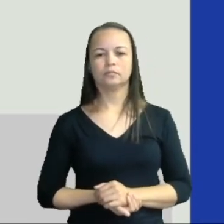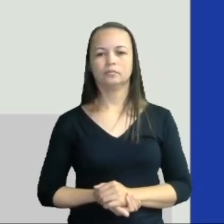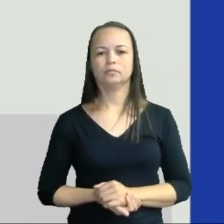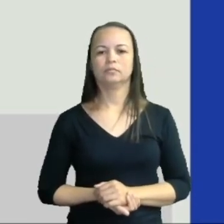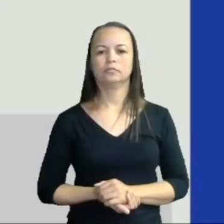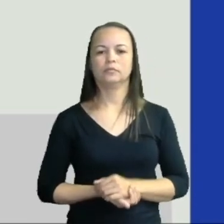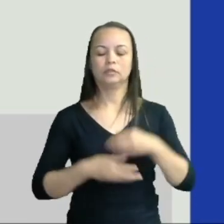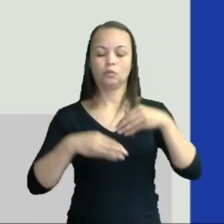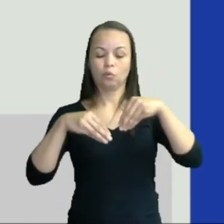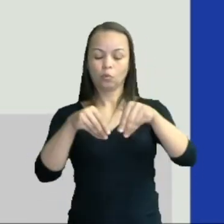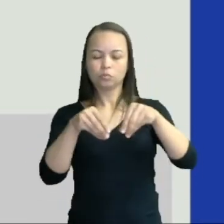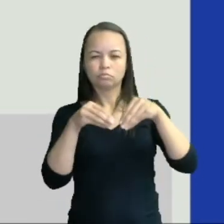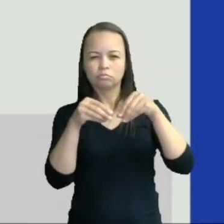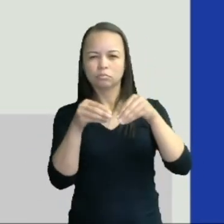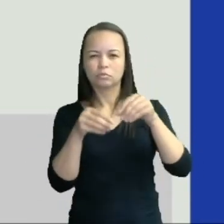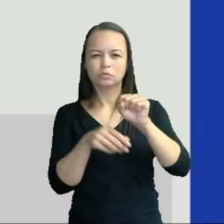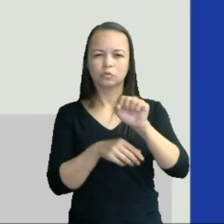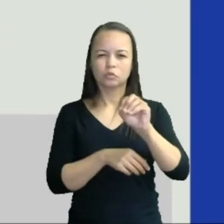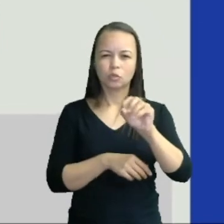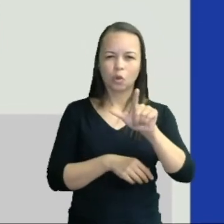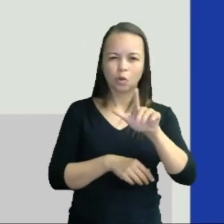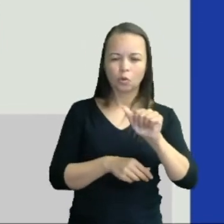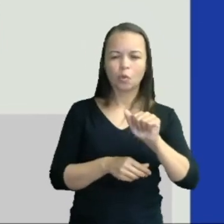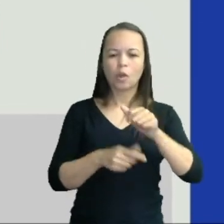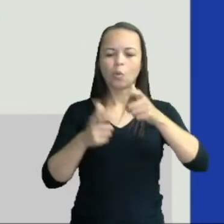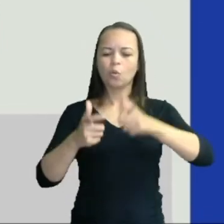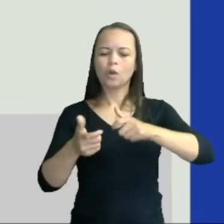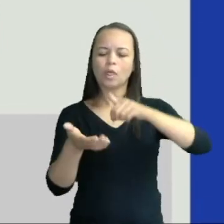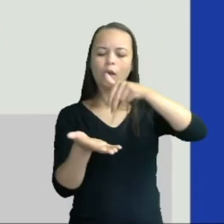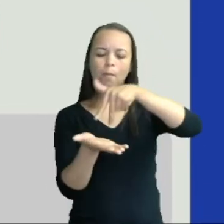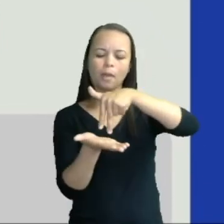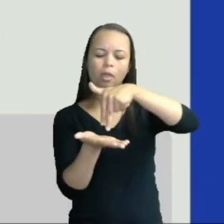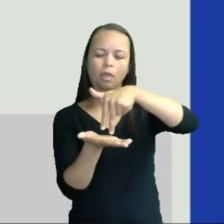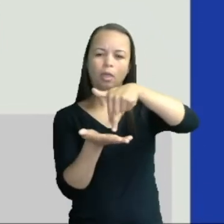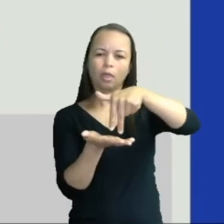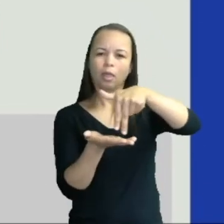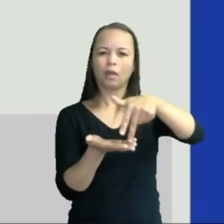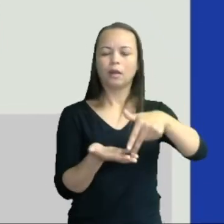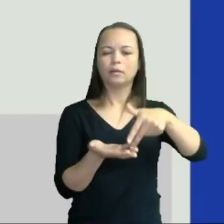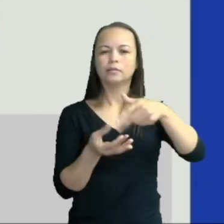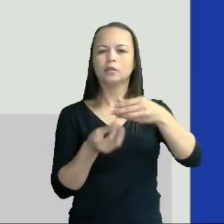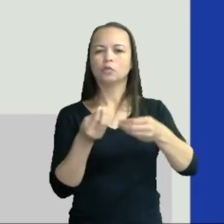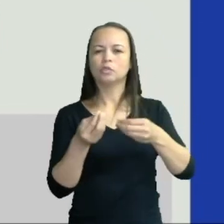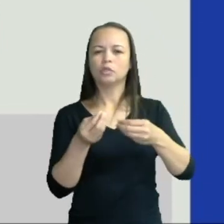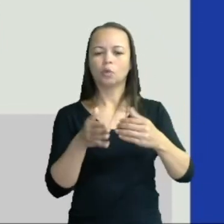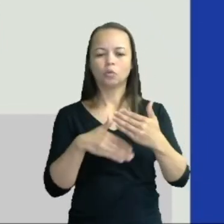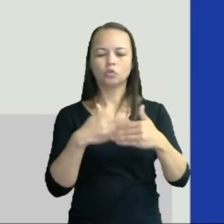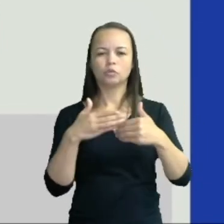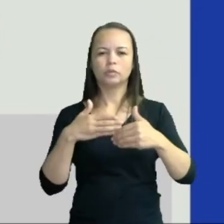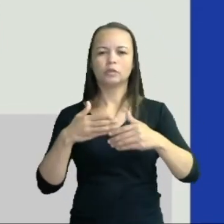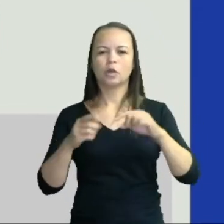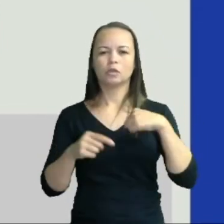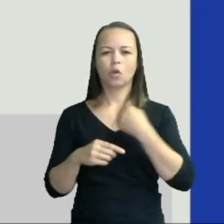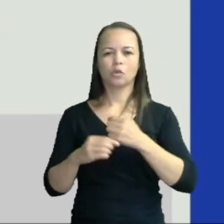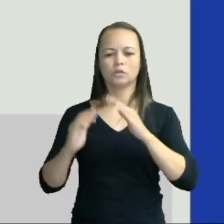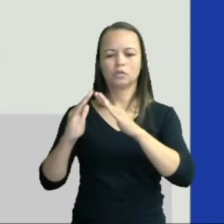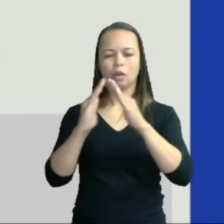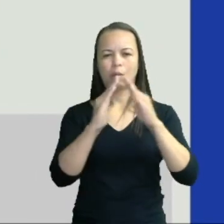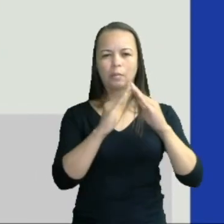O solo é onde nós pisamos, onde construímos nossas casas.